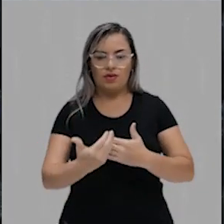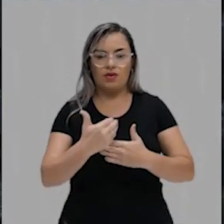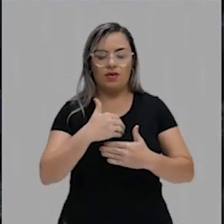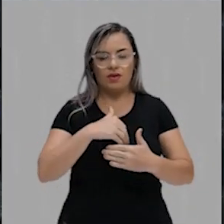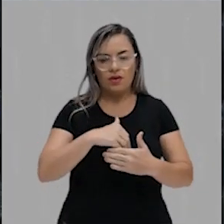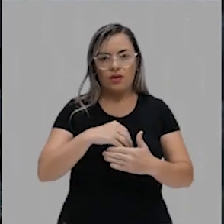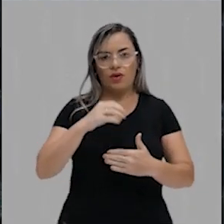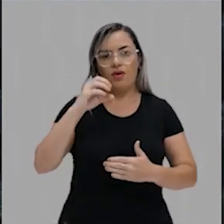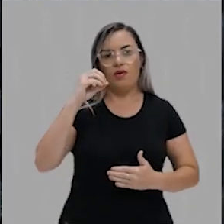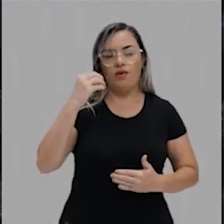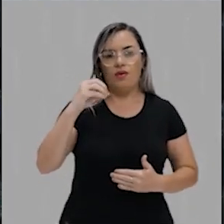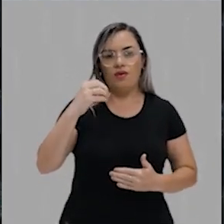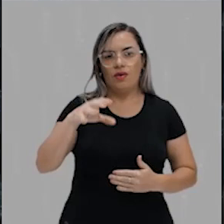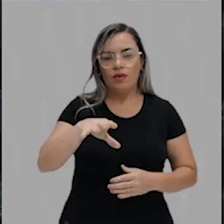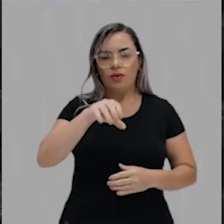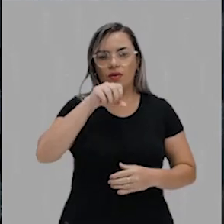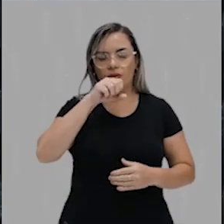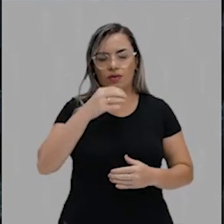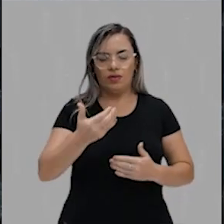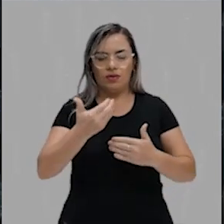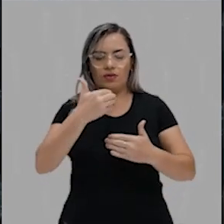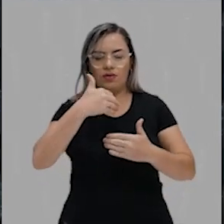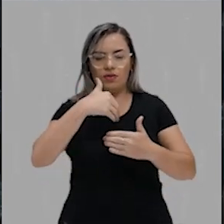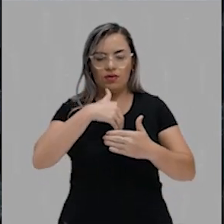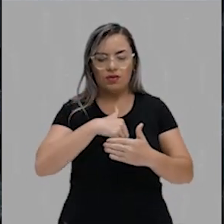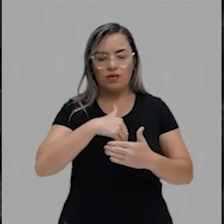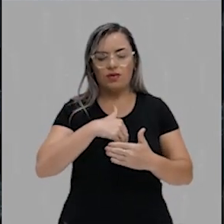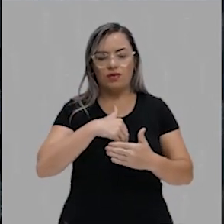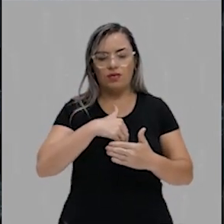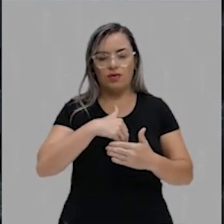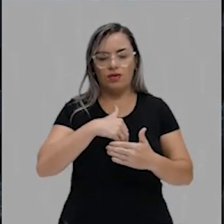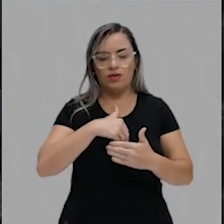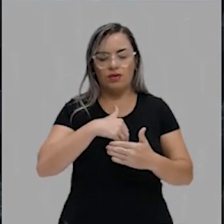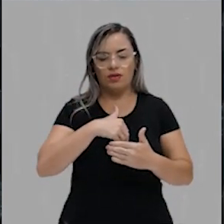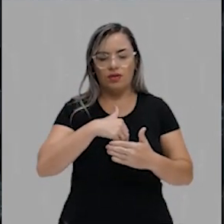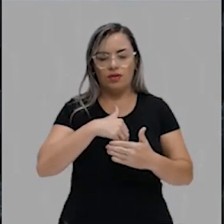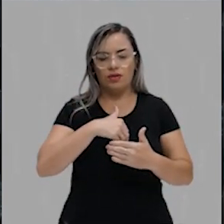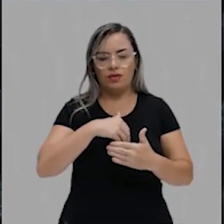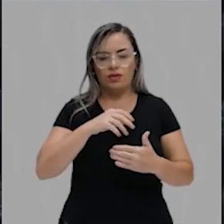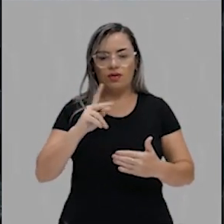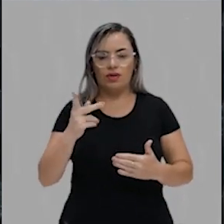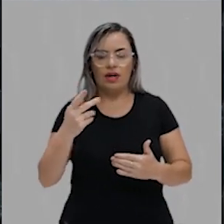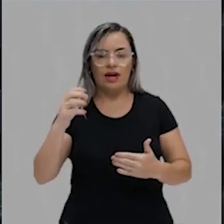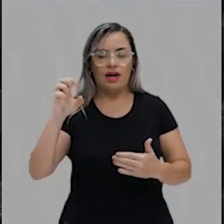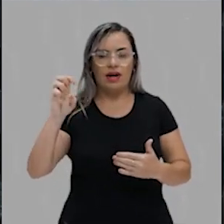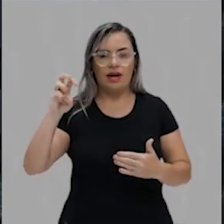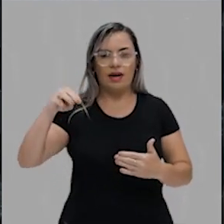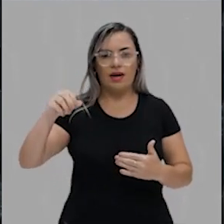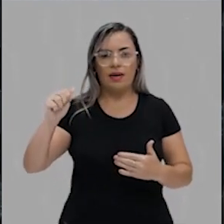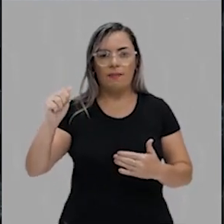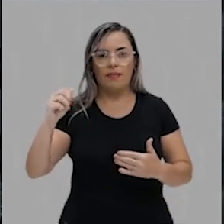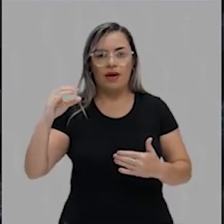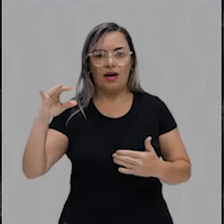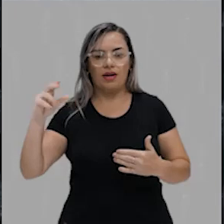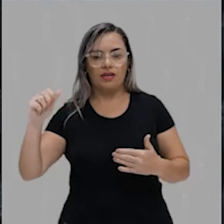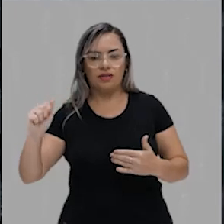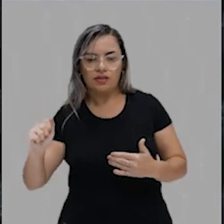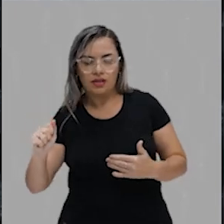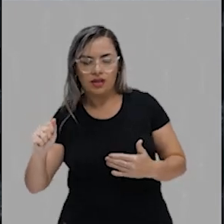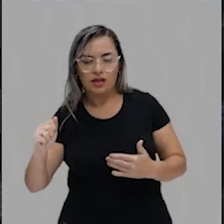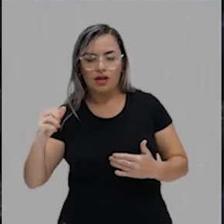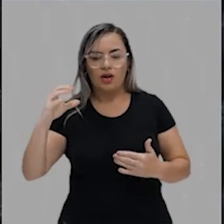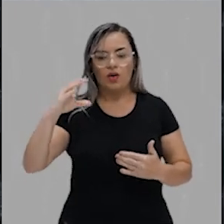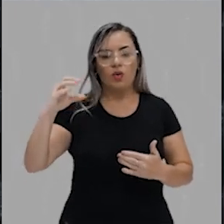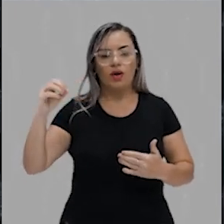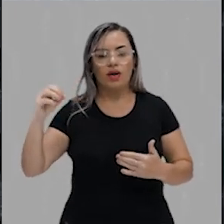porque elas precisam de oxigênio, e elas entregam para a hemácia o gás carbônico. E aí esse gás carbônico também